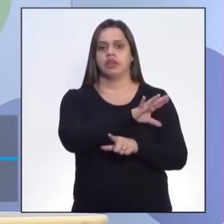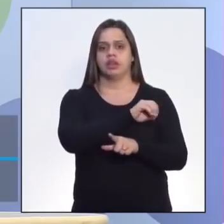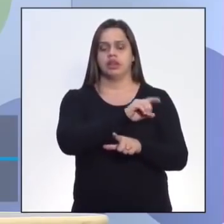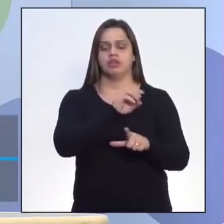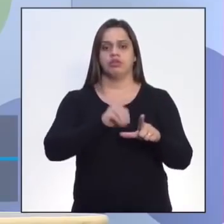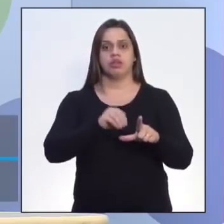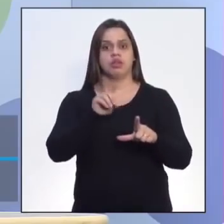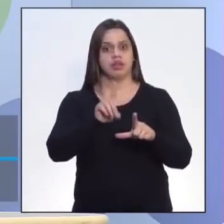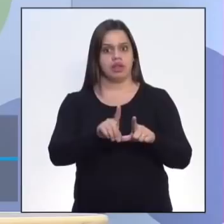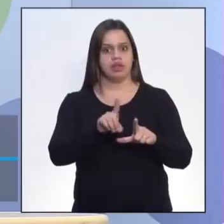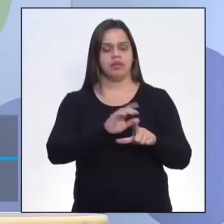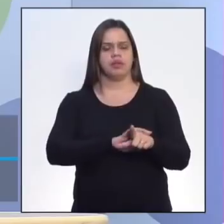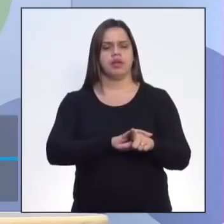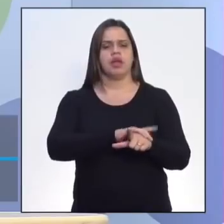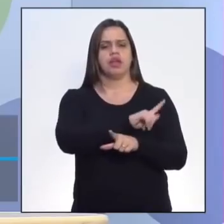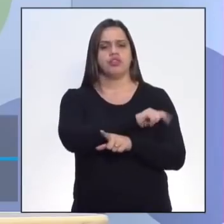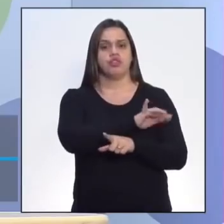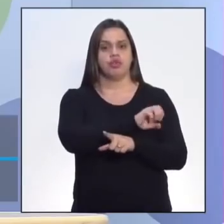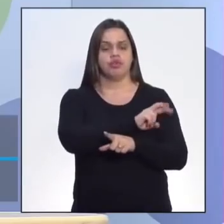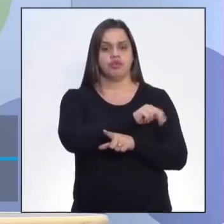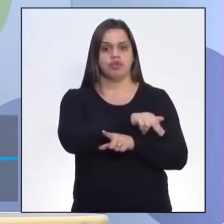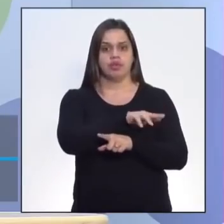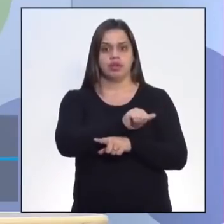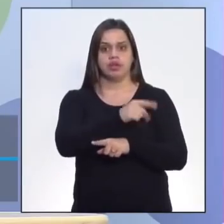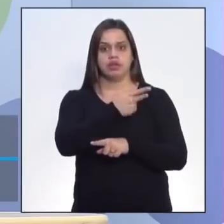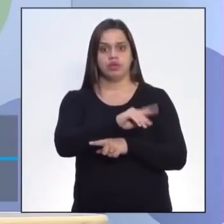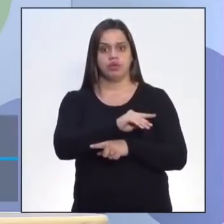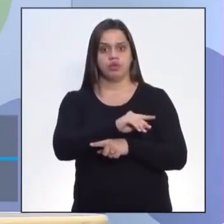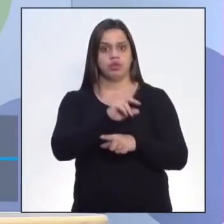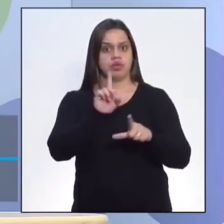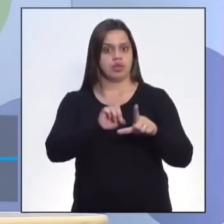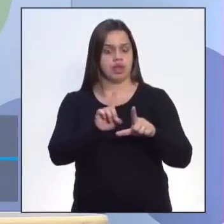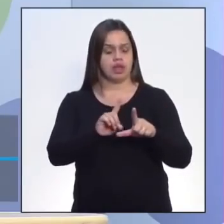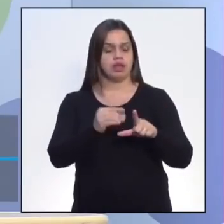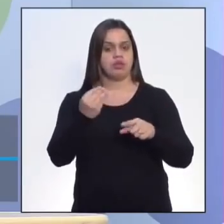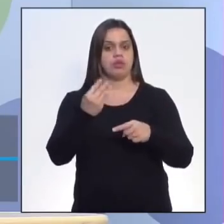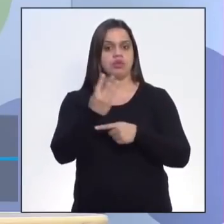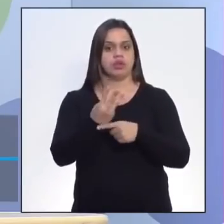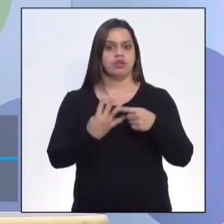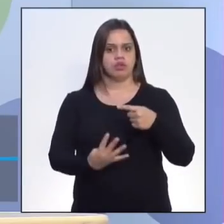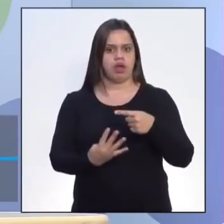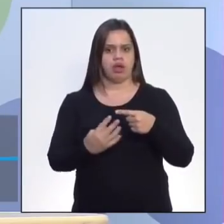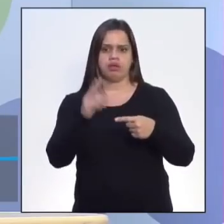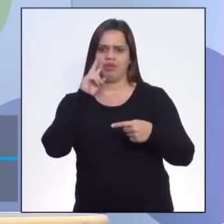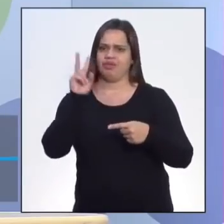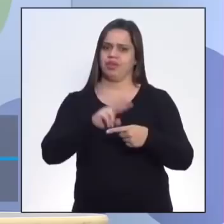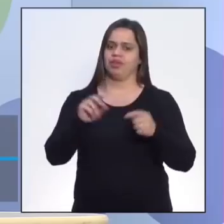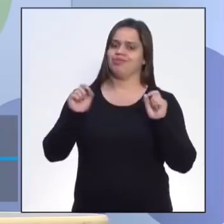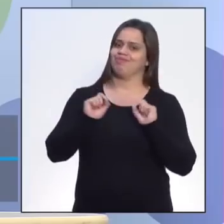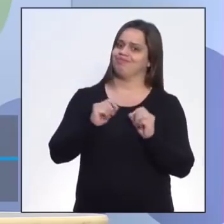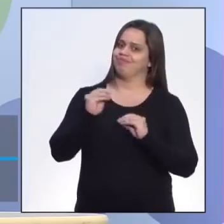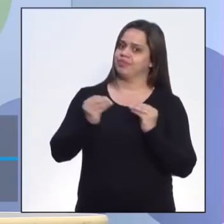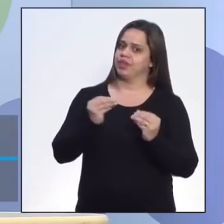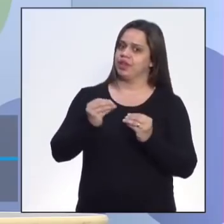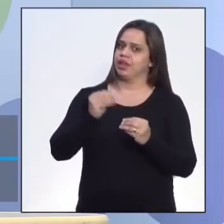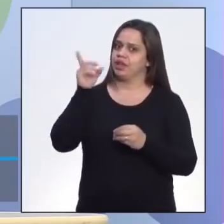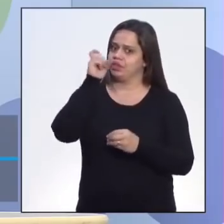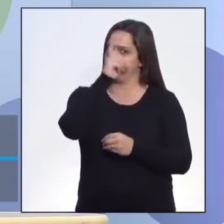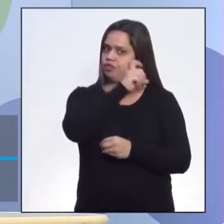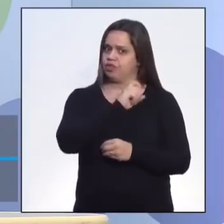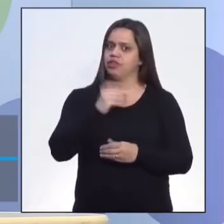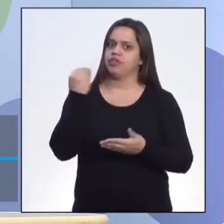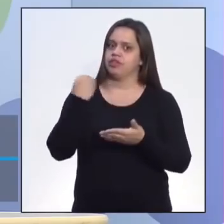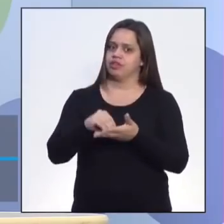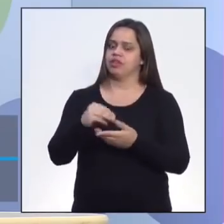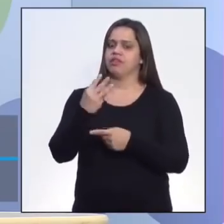A Giovana colocou a alternativa D e ainda escreveu 3/4. Vou confessar que eu acho difícil escrever no chat